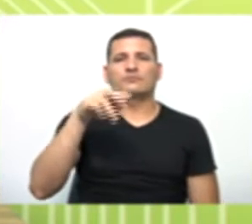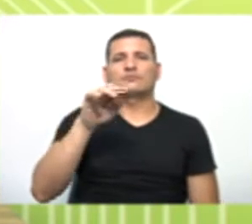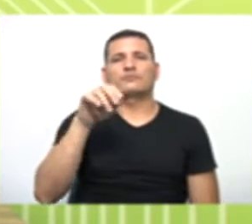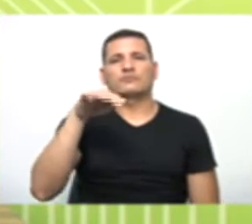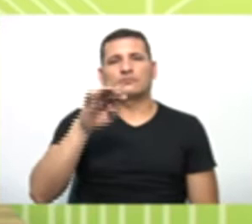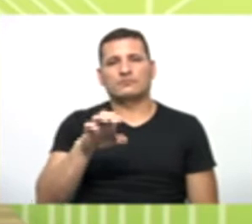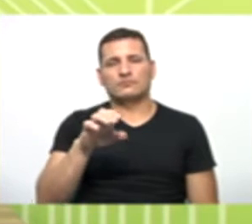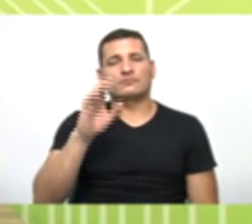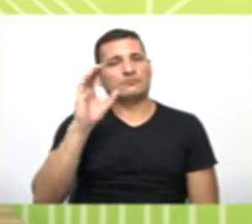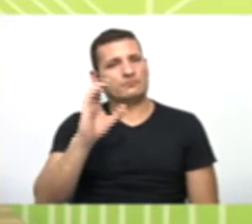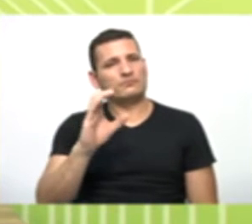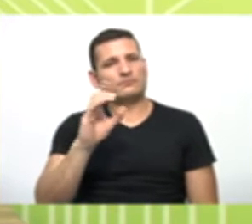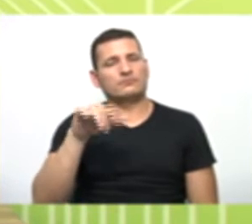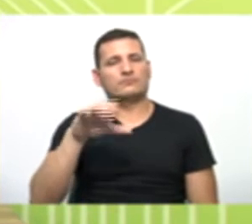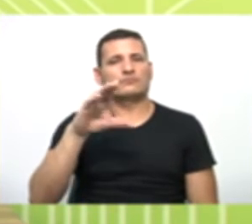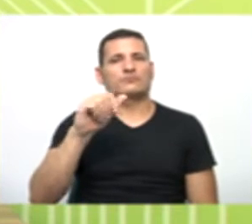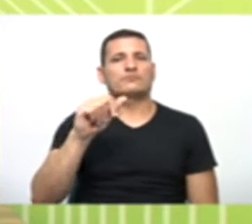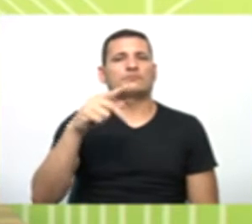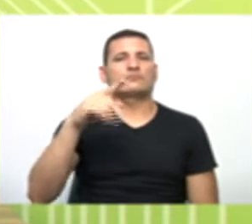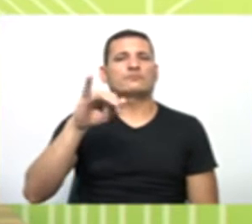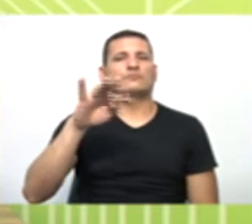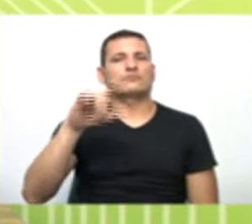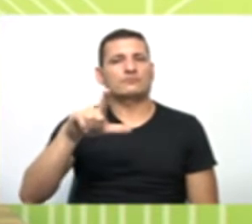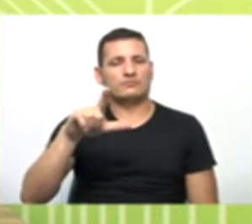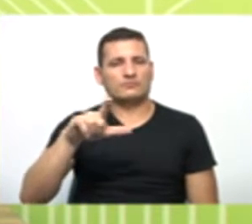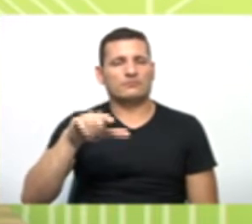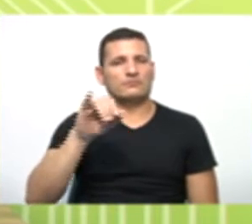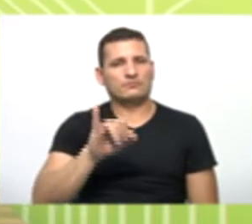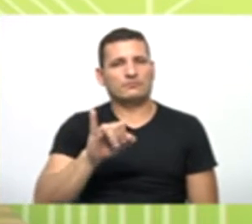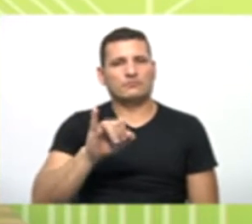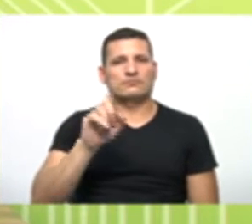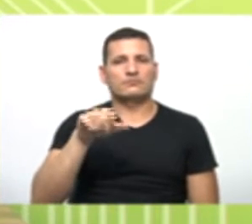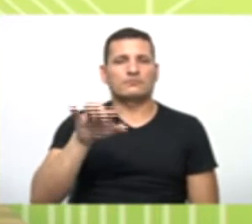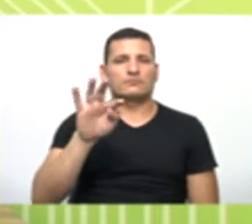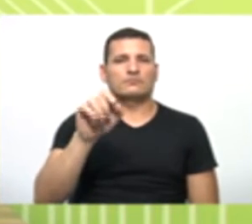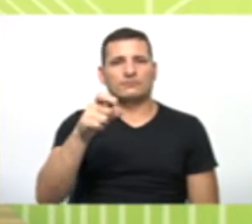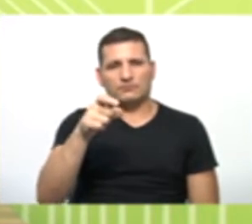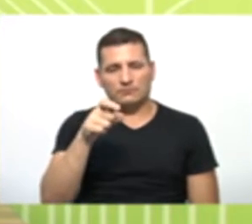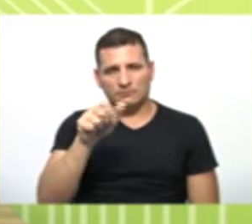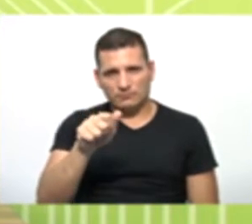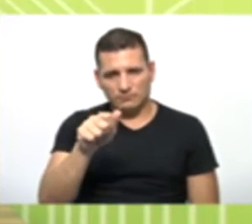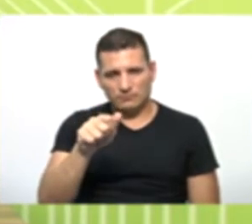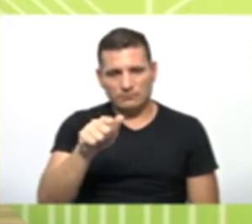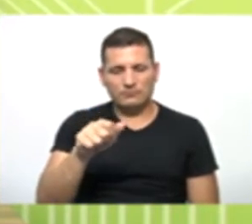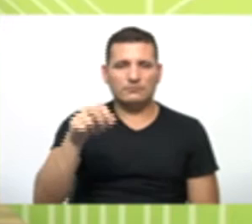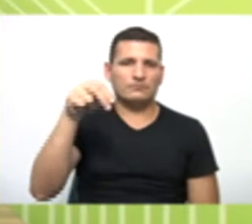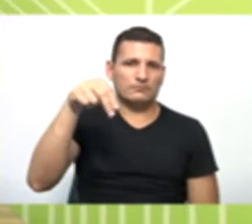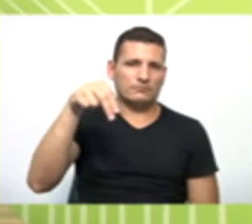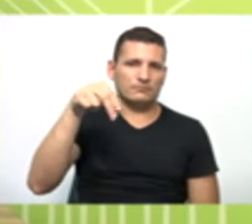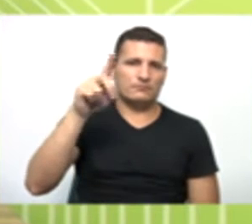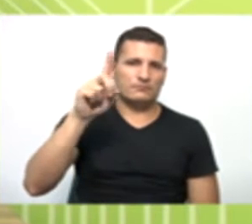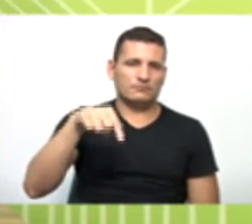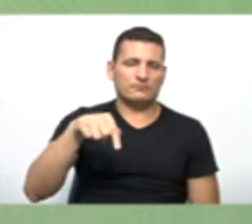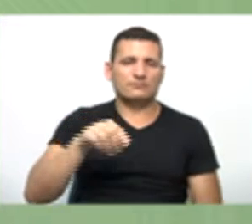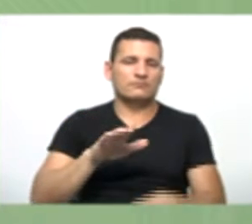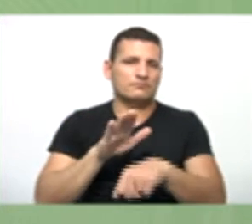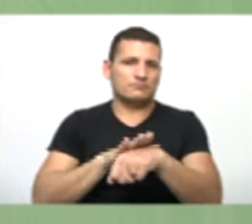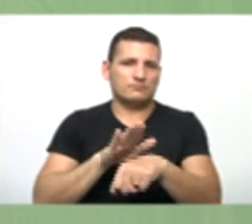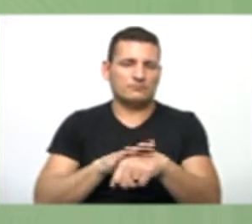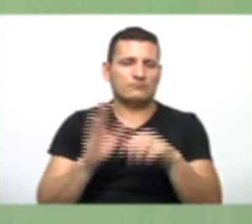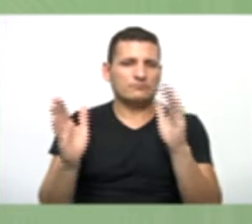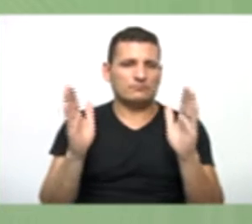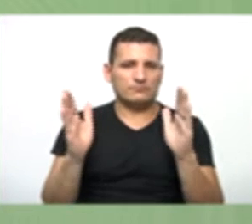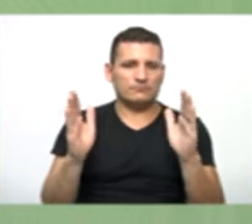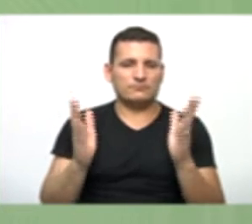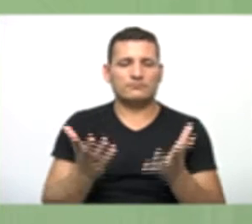o C, que é o capital, nós vamos ter o I, que é a taxa, e nós vamos ter o N, que é o tempo. Aqui no